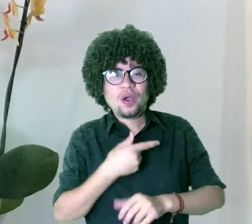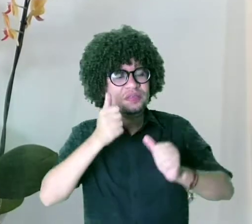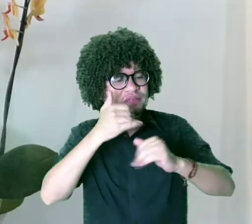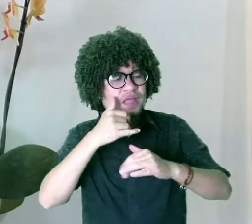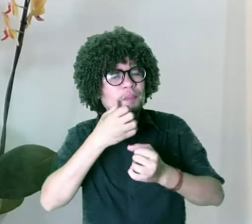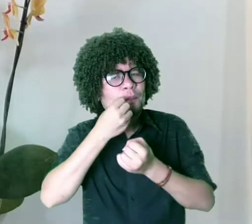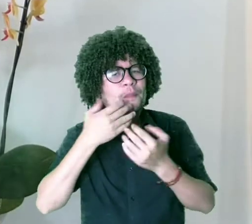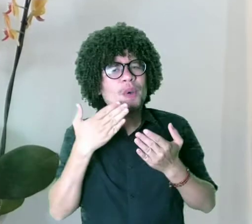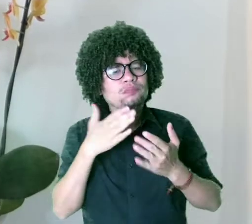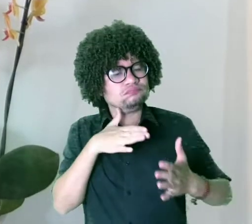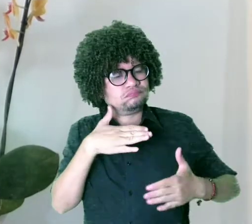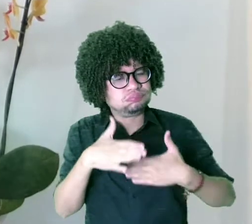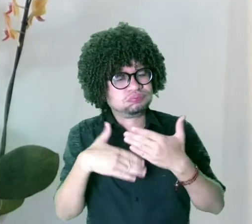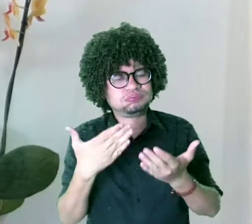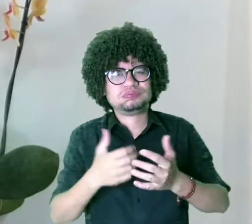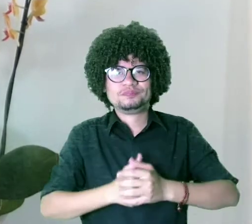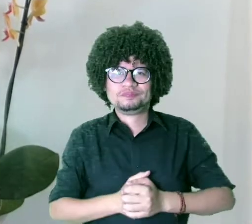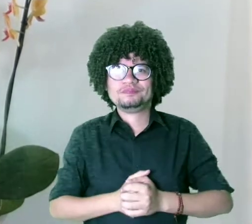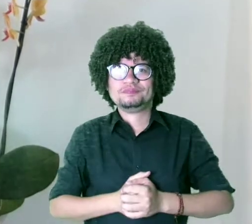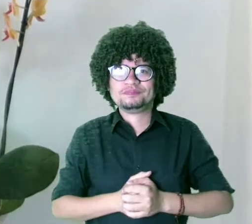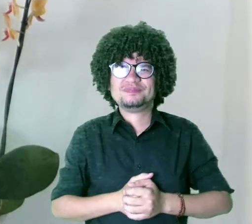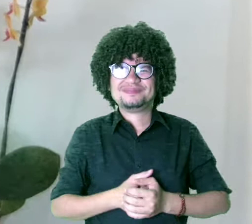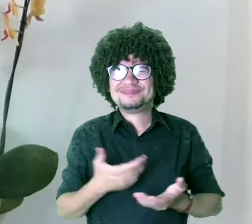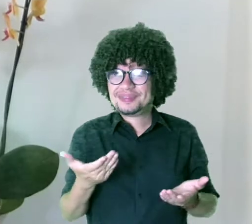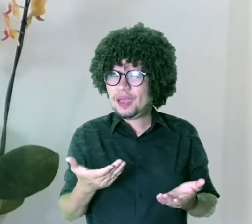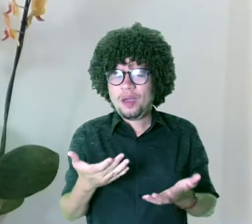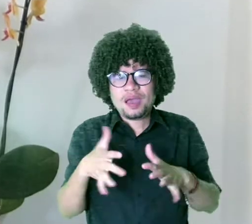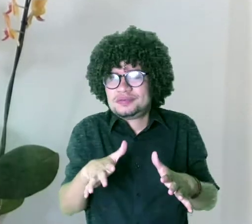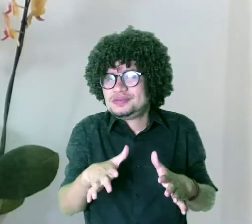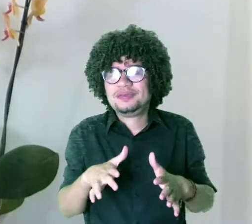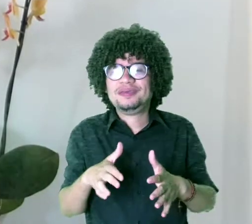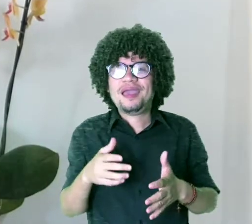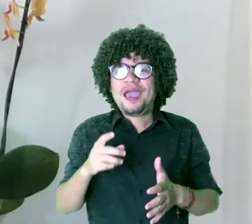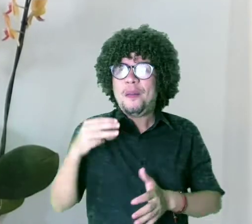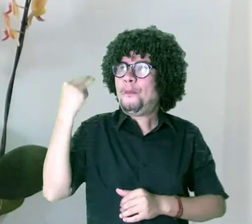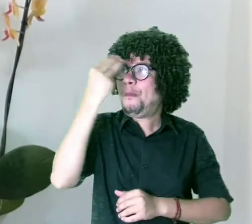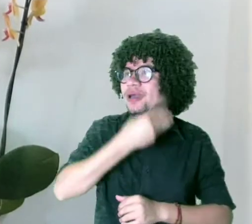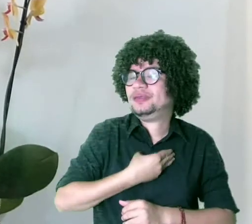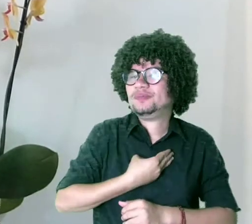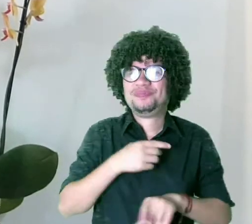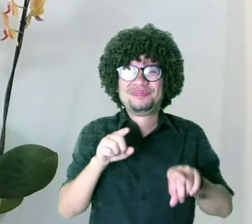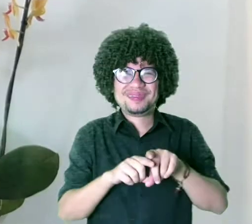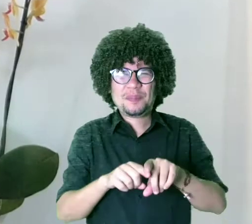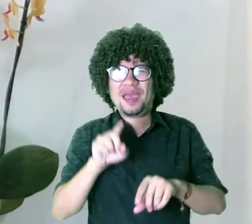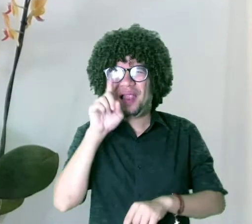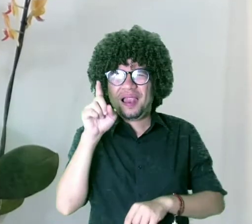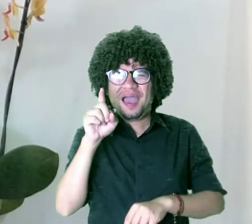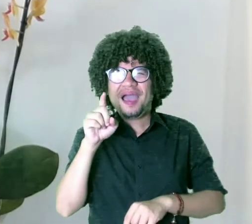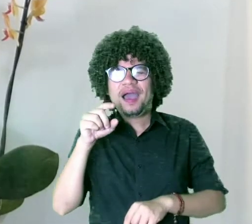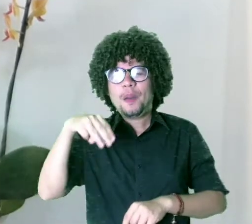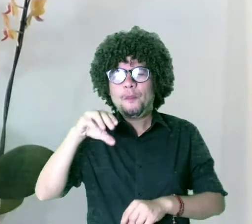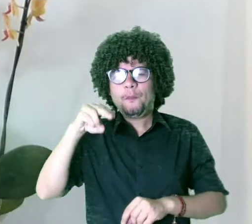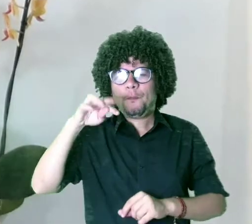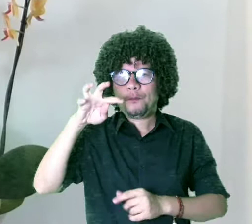do título da Mãe dos Prazeres. Lá no Monte dos Guararapes, a alegria seria a vitória por